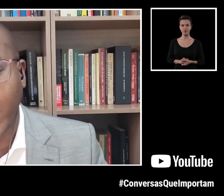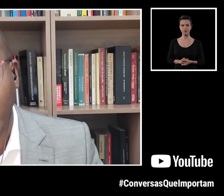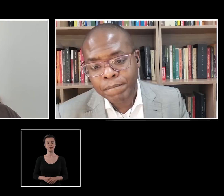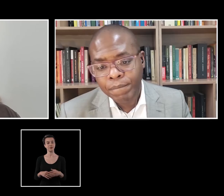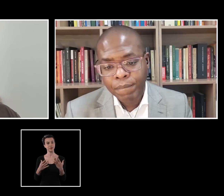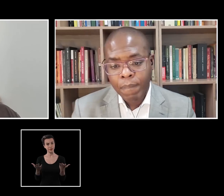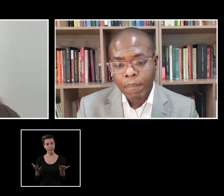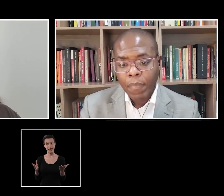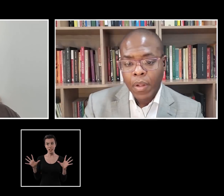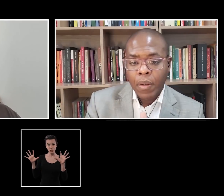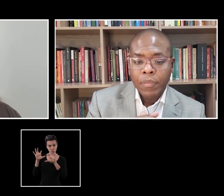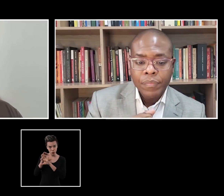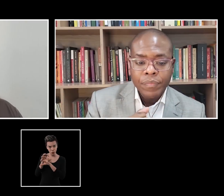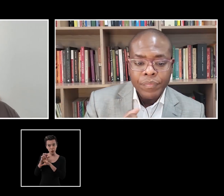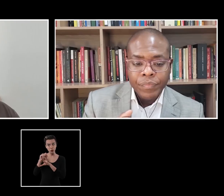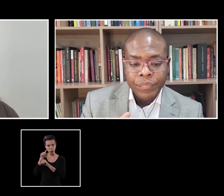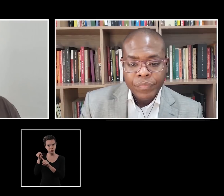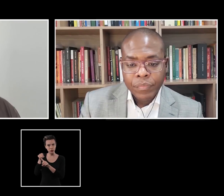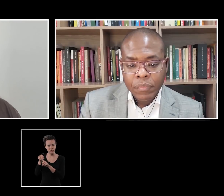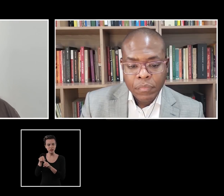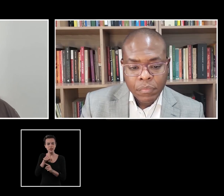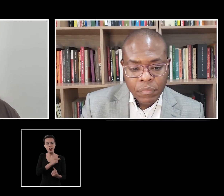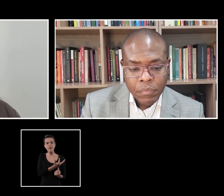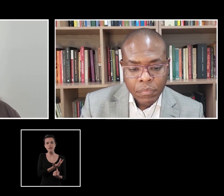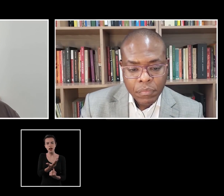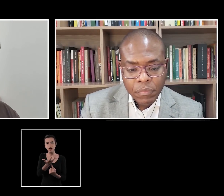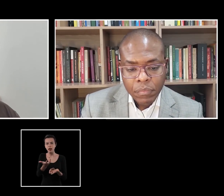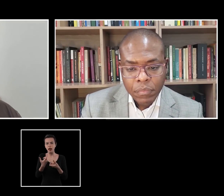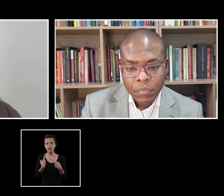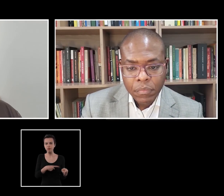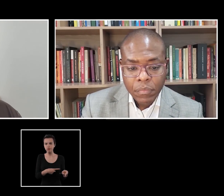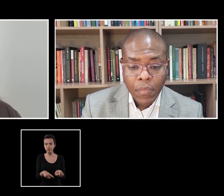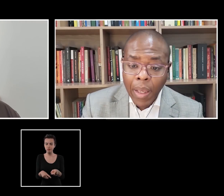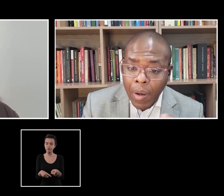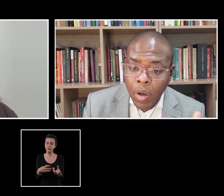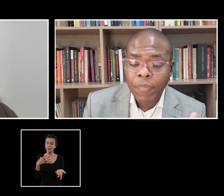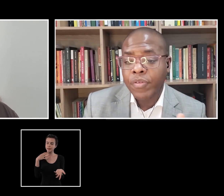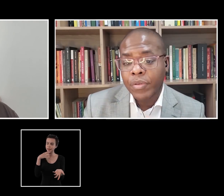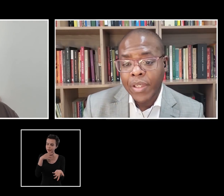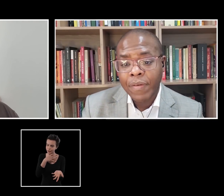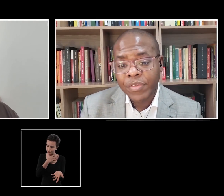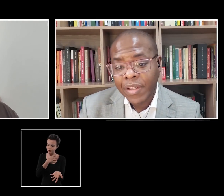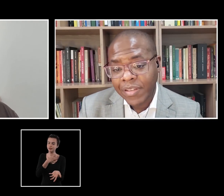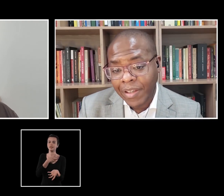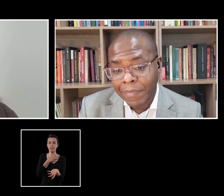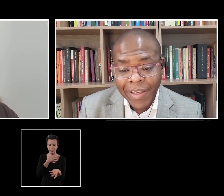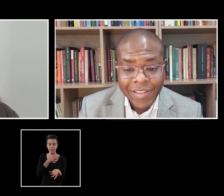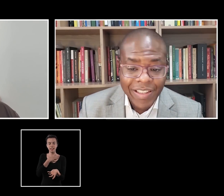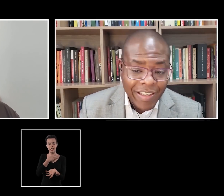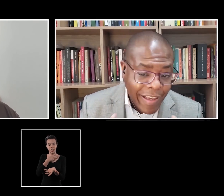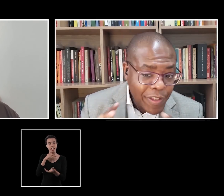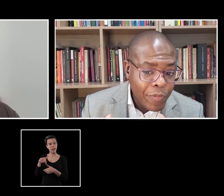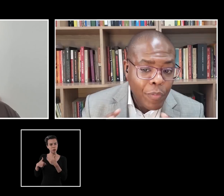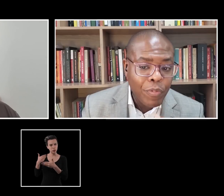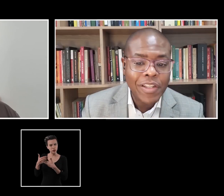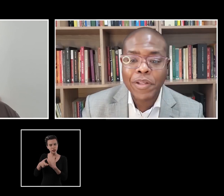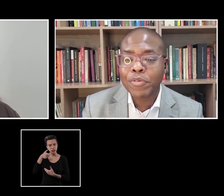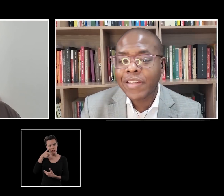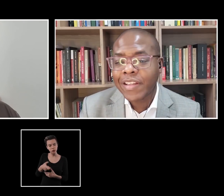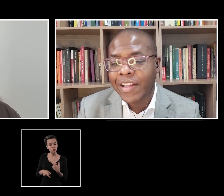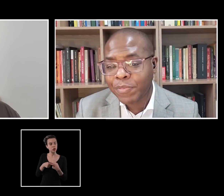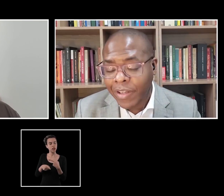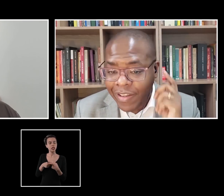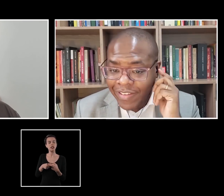como bem disse alguém. E aí se você quer manter as trevas, você ataca quem carrega as velas, né? É óbvio, e é um